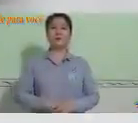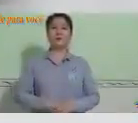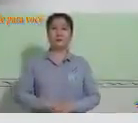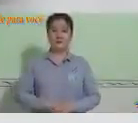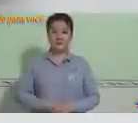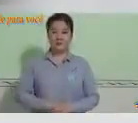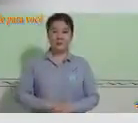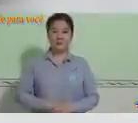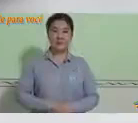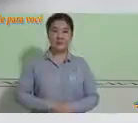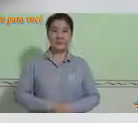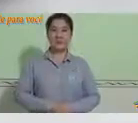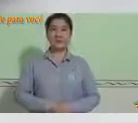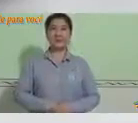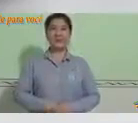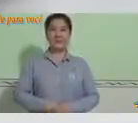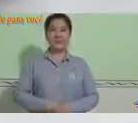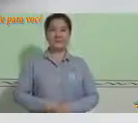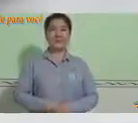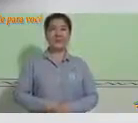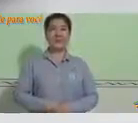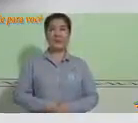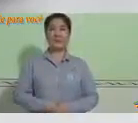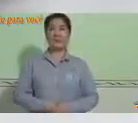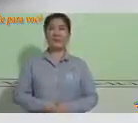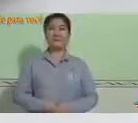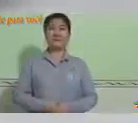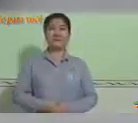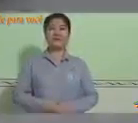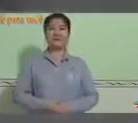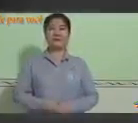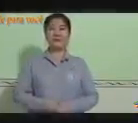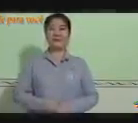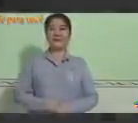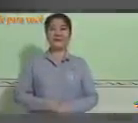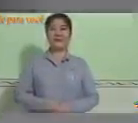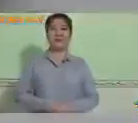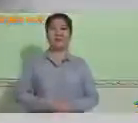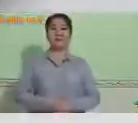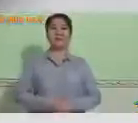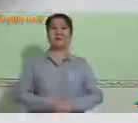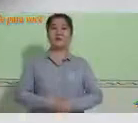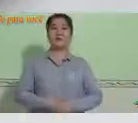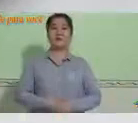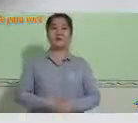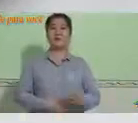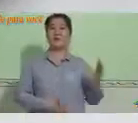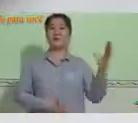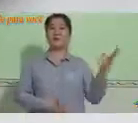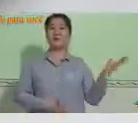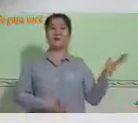da circulação sanguínea, da oxigenação do cérebro e da capacidade respiratória.